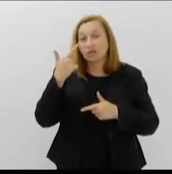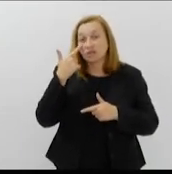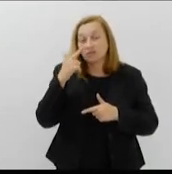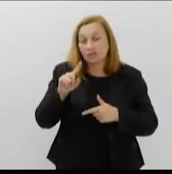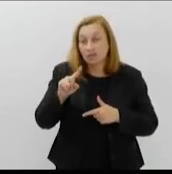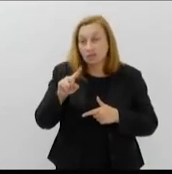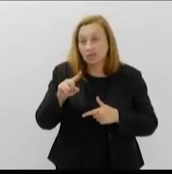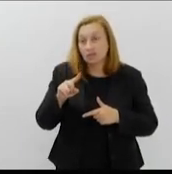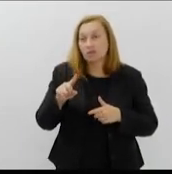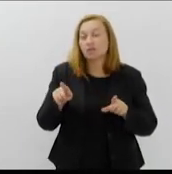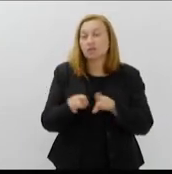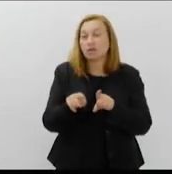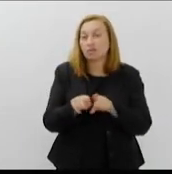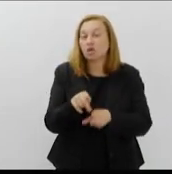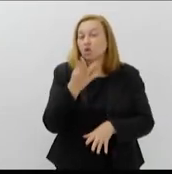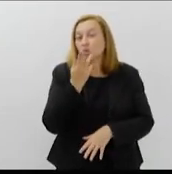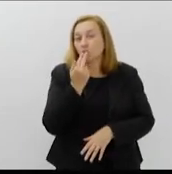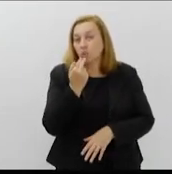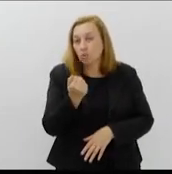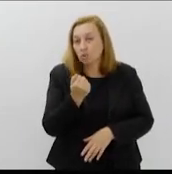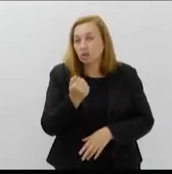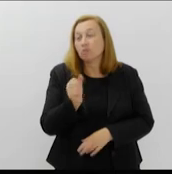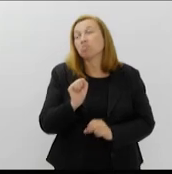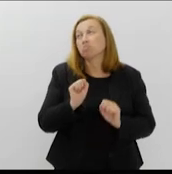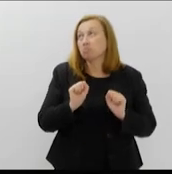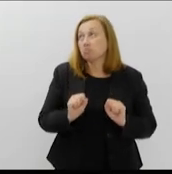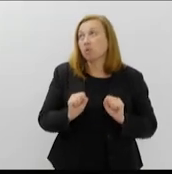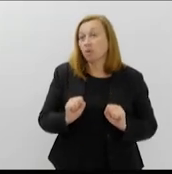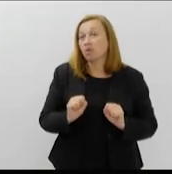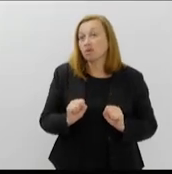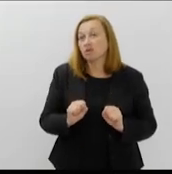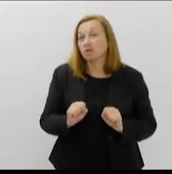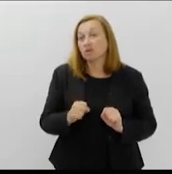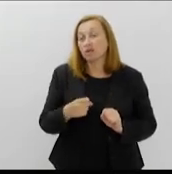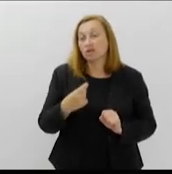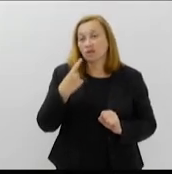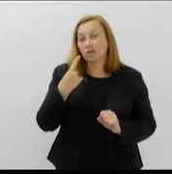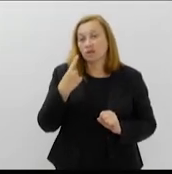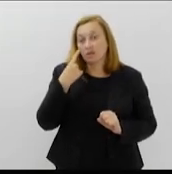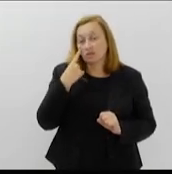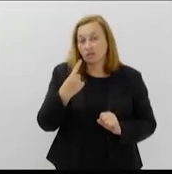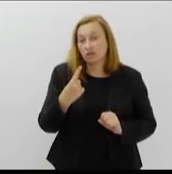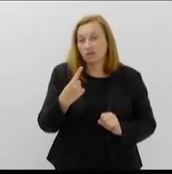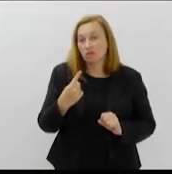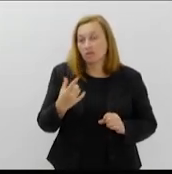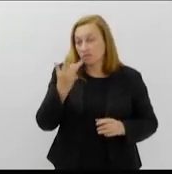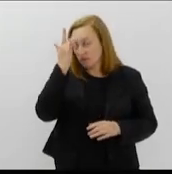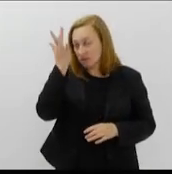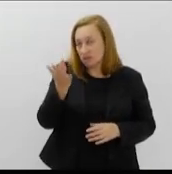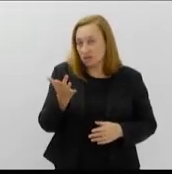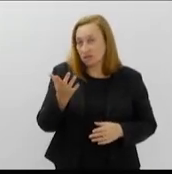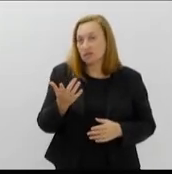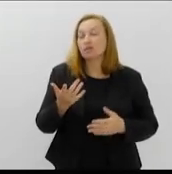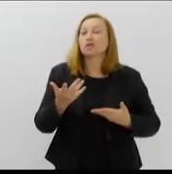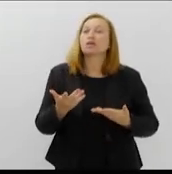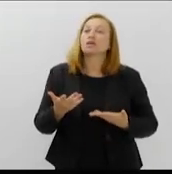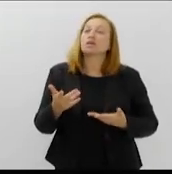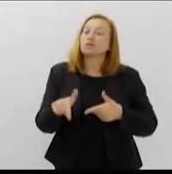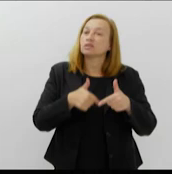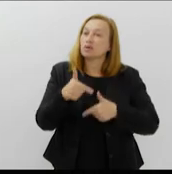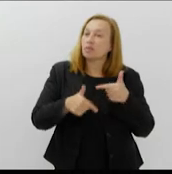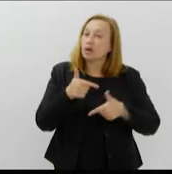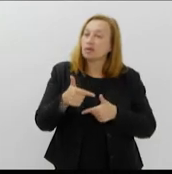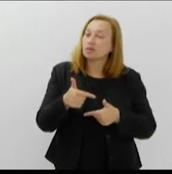problema nutricional que pode ser diagnosticado com facilidade. E levar serviços básicos